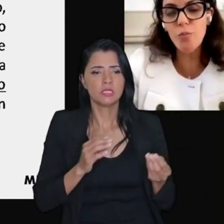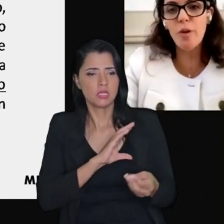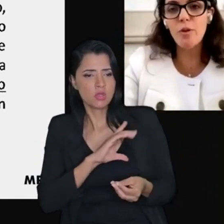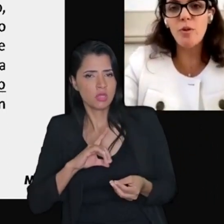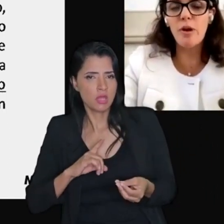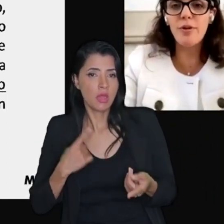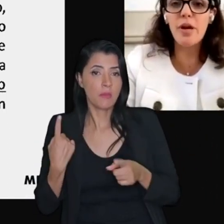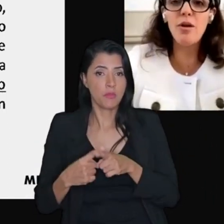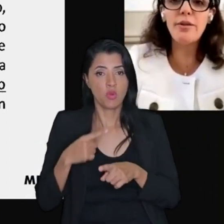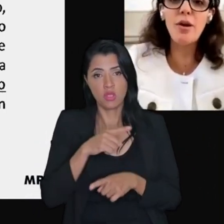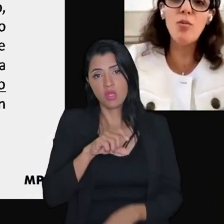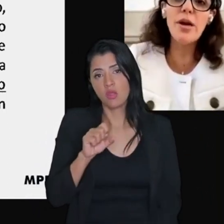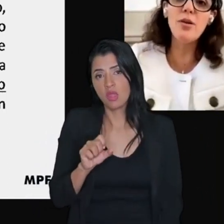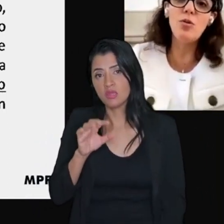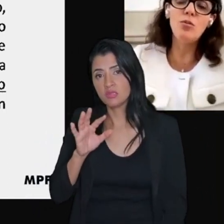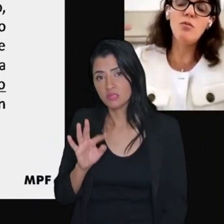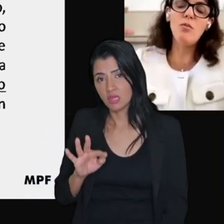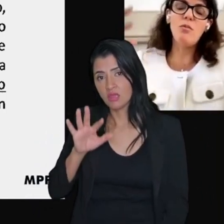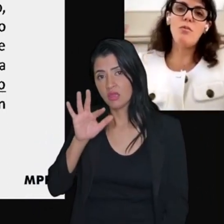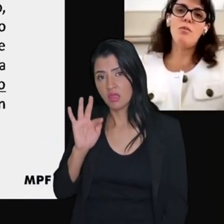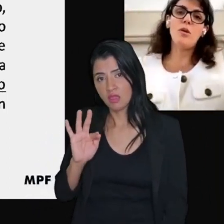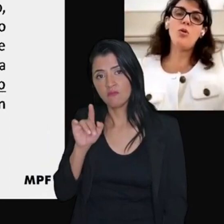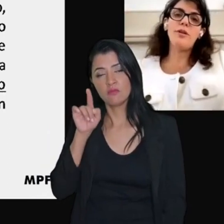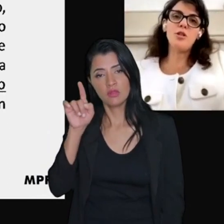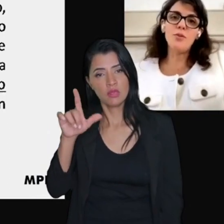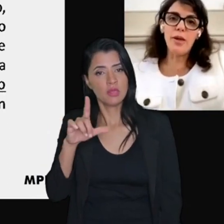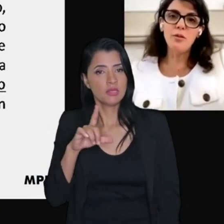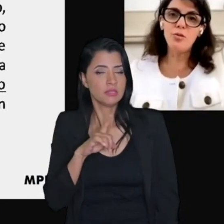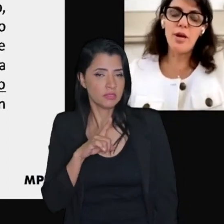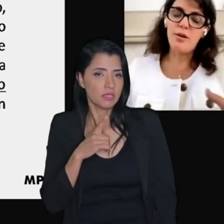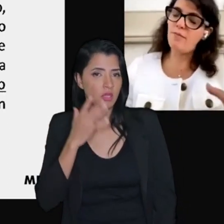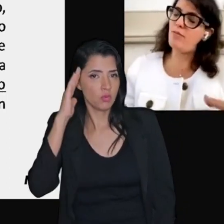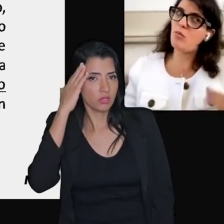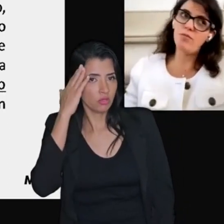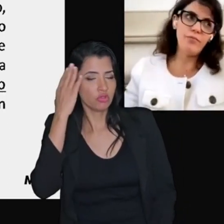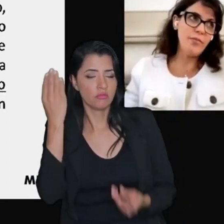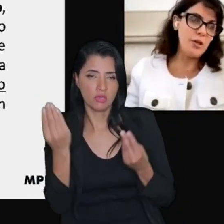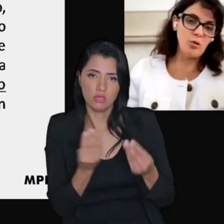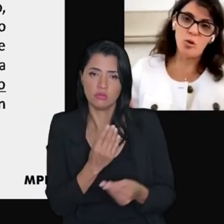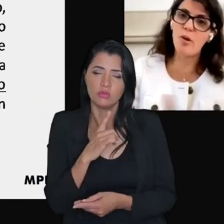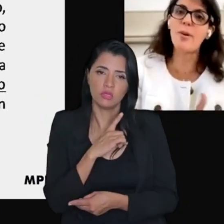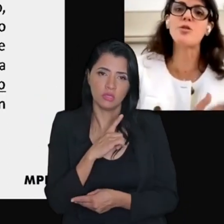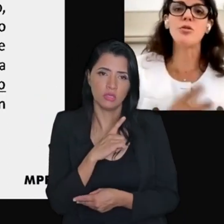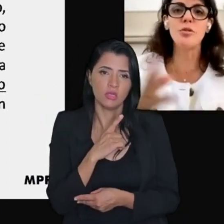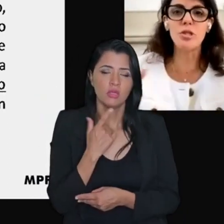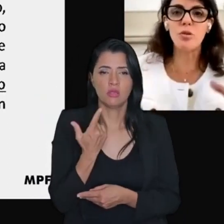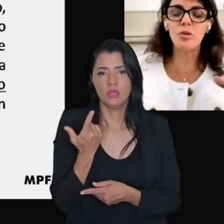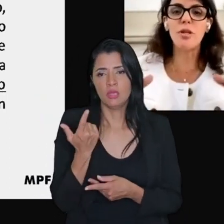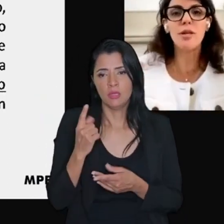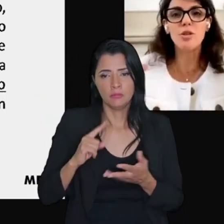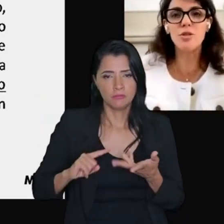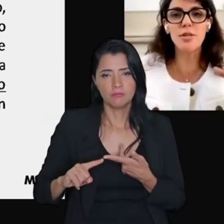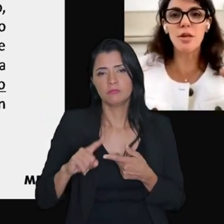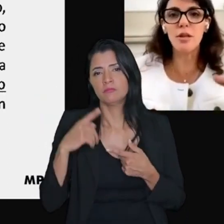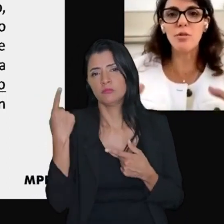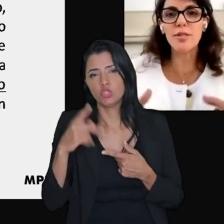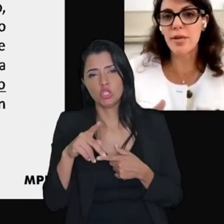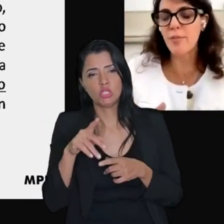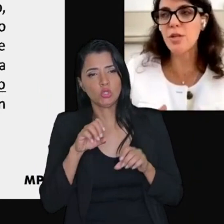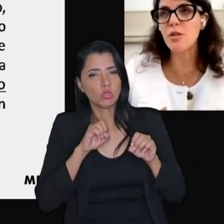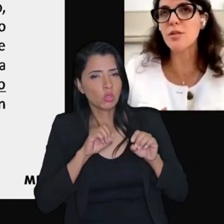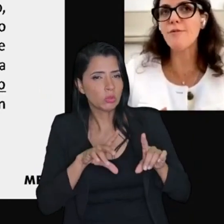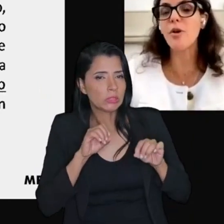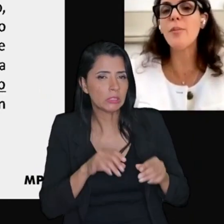Principalmente porque o Supremo Tribunal Federal ele tem um entendimento, e aí tem toda uma parte da doutrina que diz que